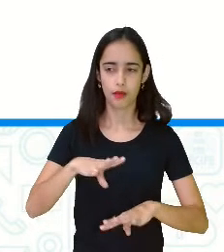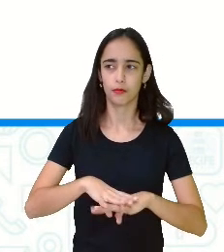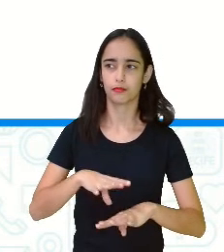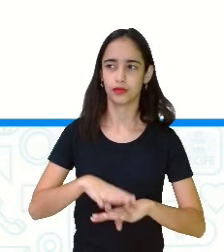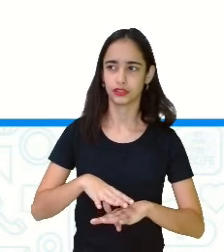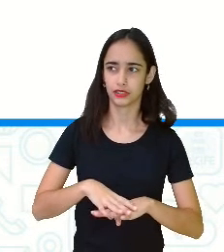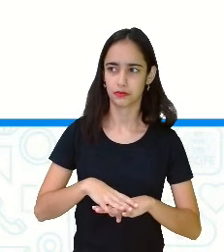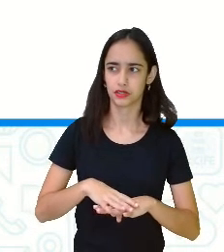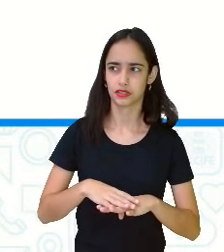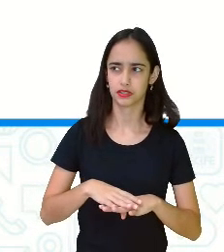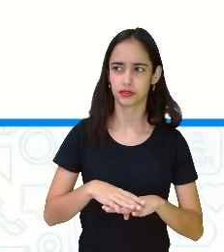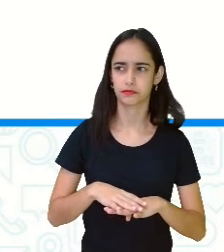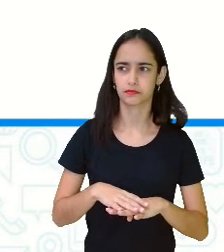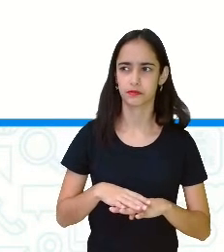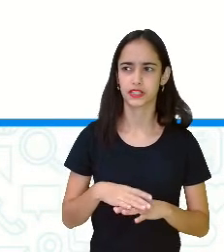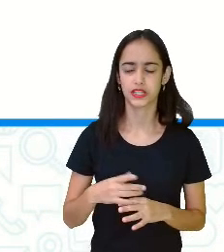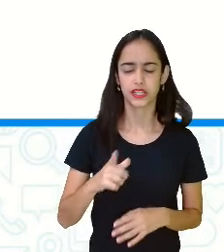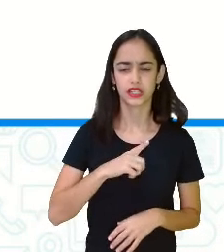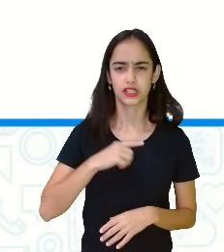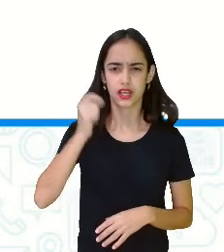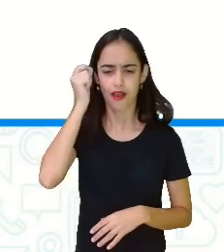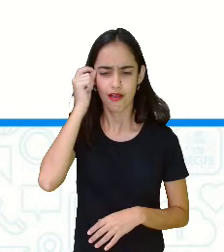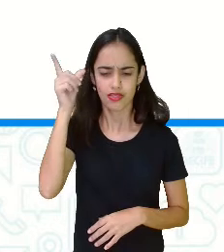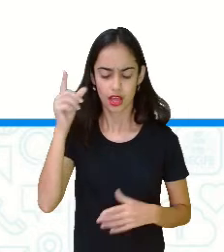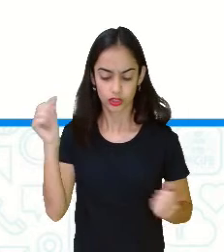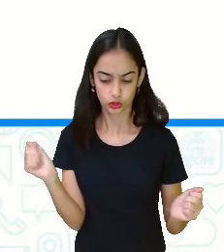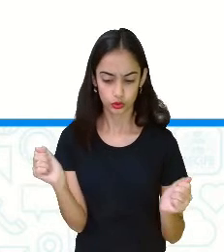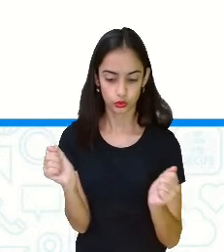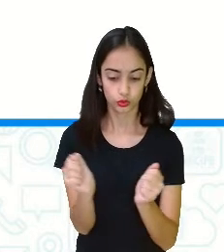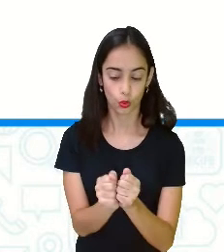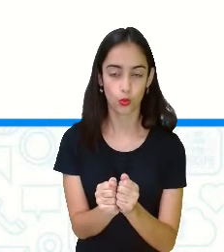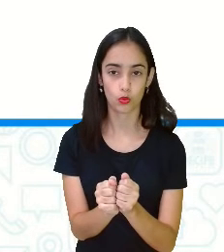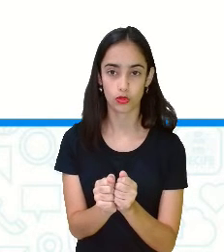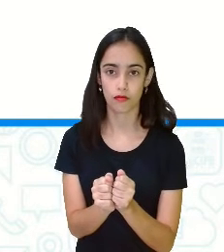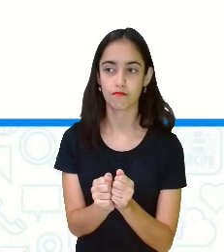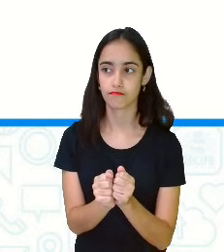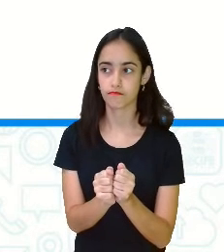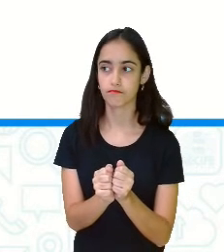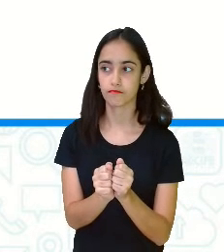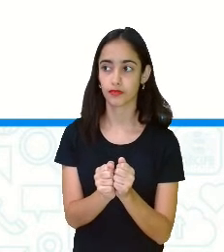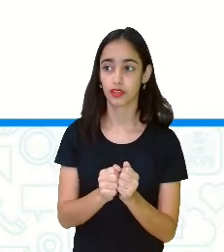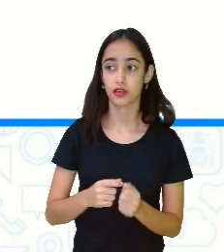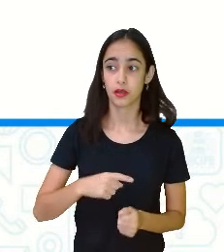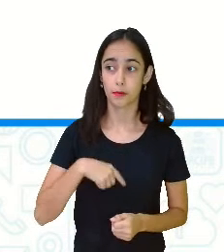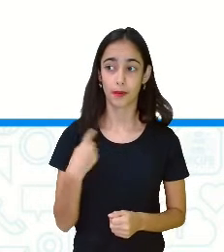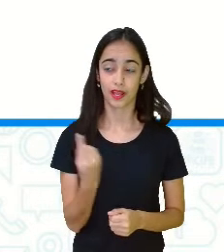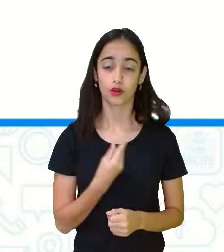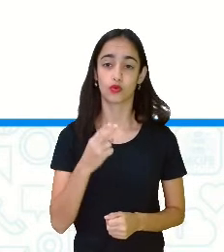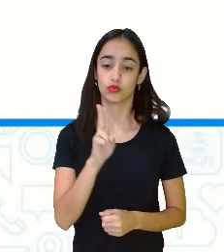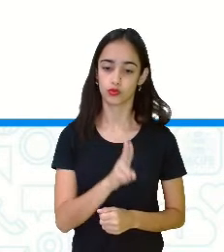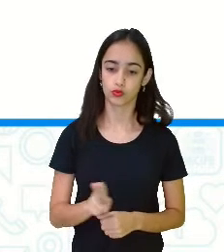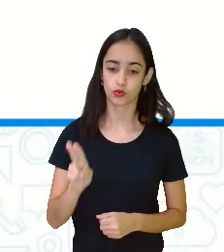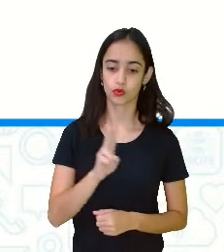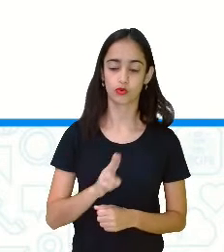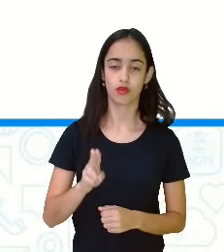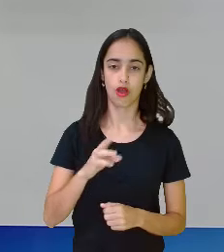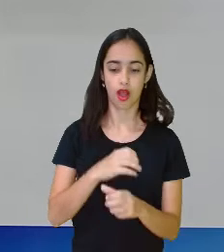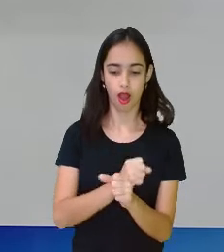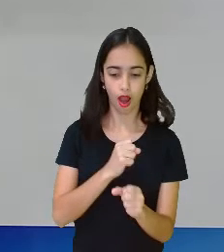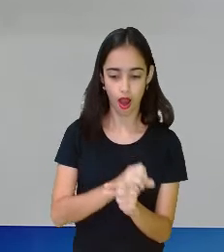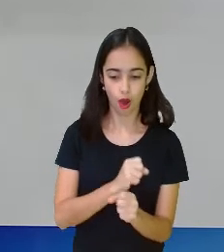agrupar elementos de um conjunto. Para indicar uma adição, utilizamos esse simbolozinho. Esse